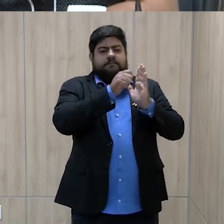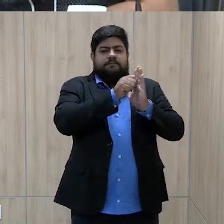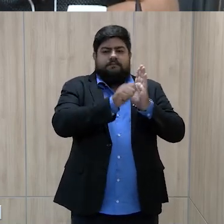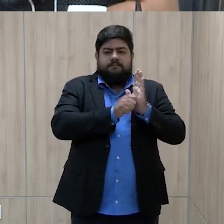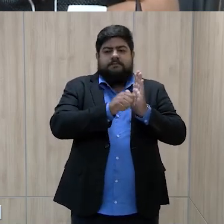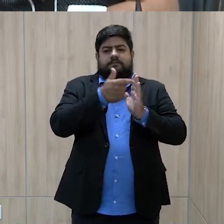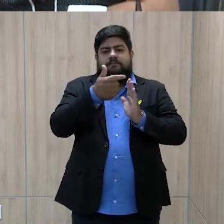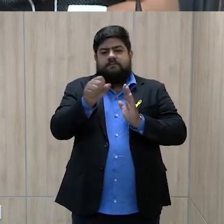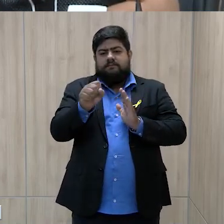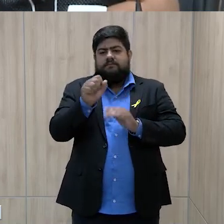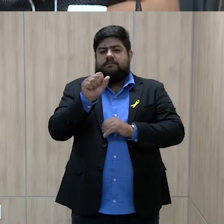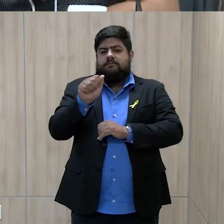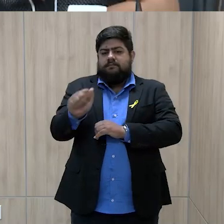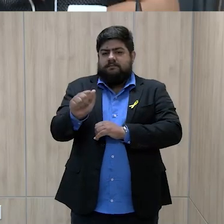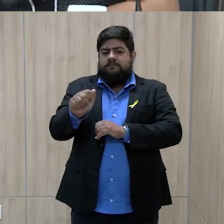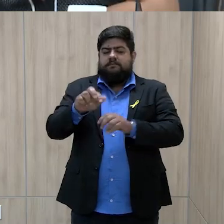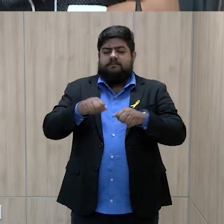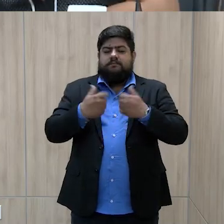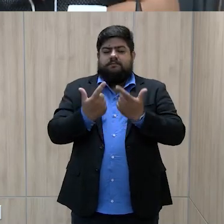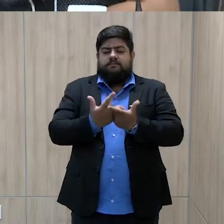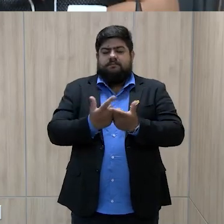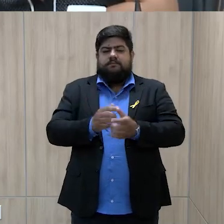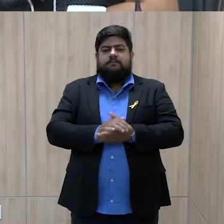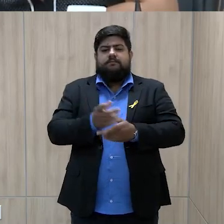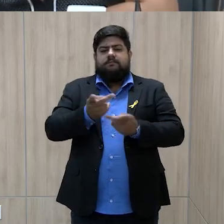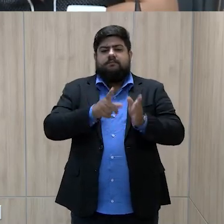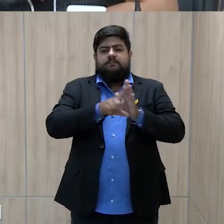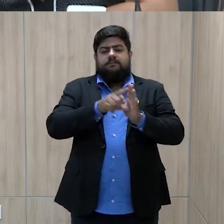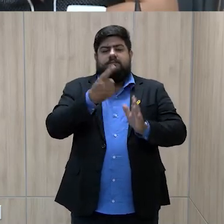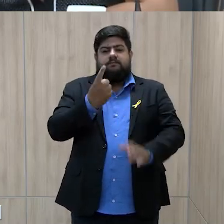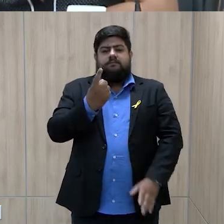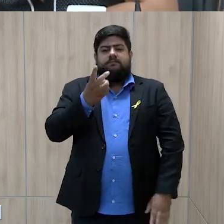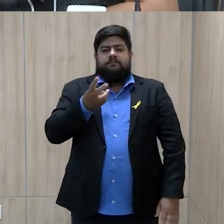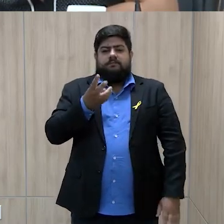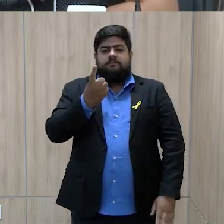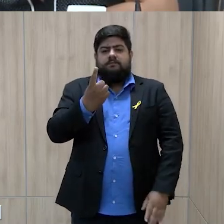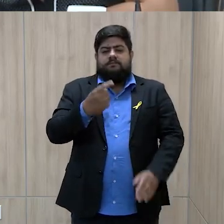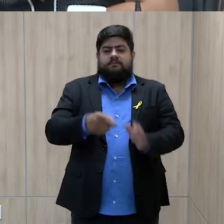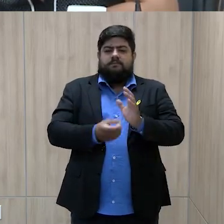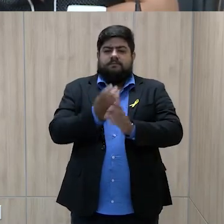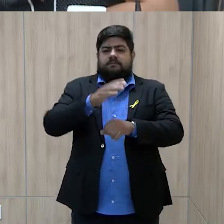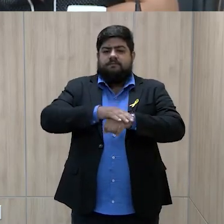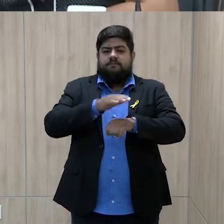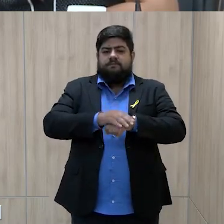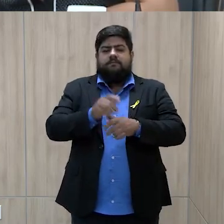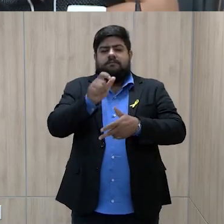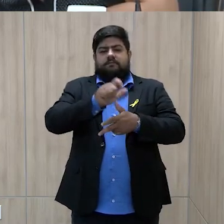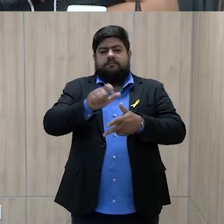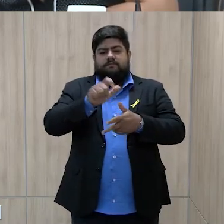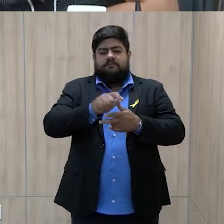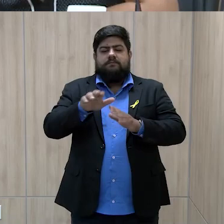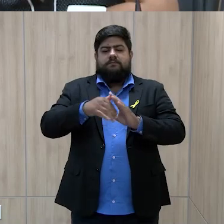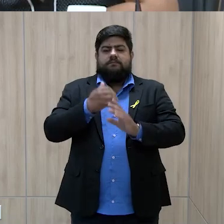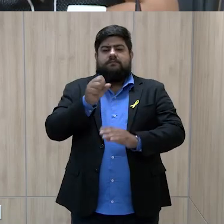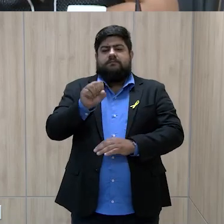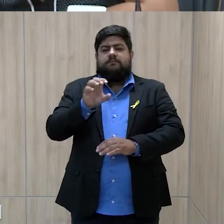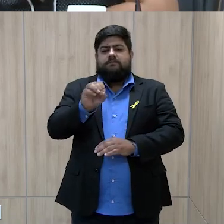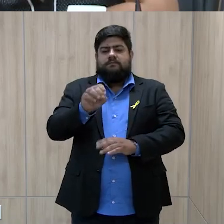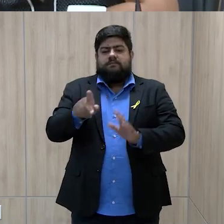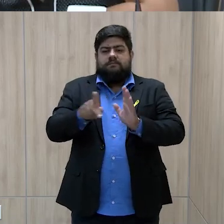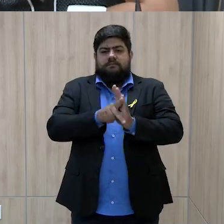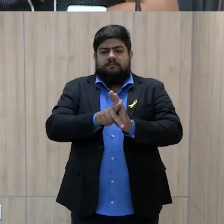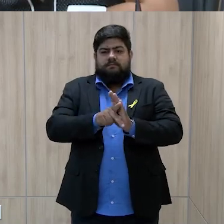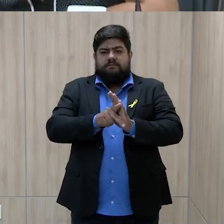conforme artigo 28 desta casa projeto de lei número 131 de 2023 de autoria do Poder Executivo através da mensagem